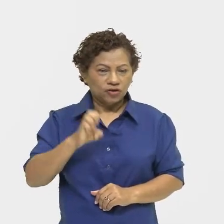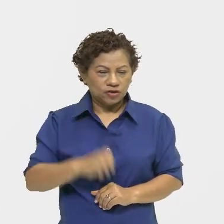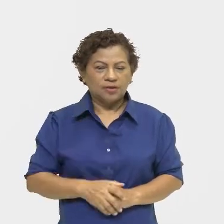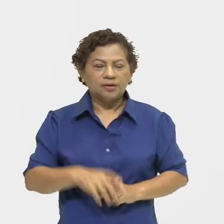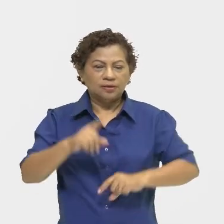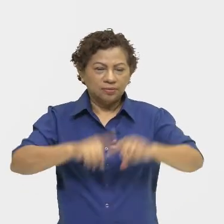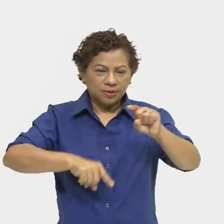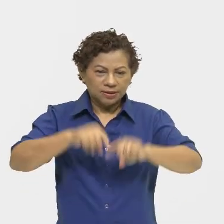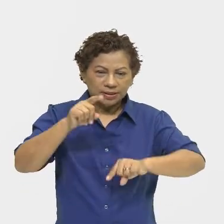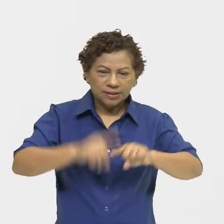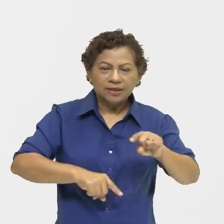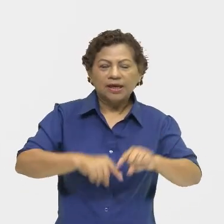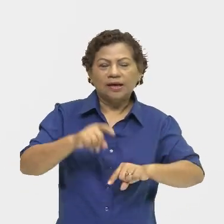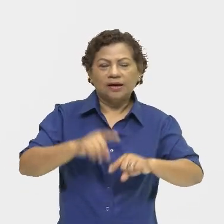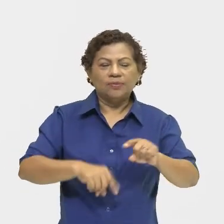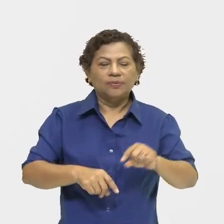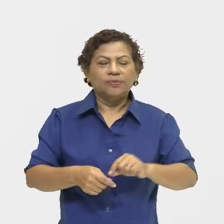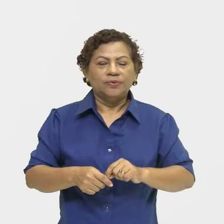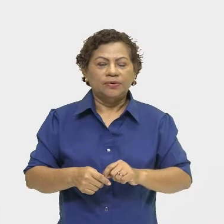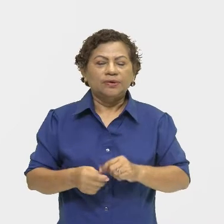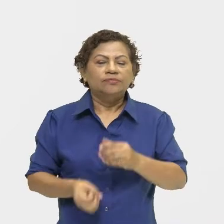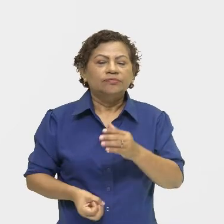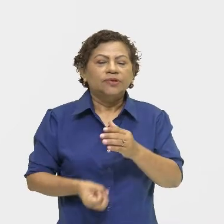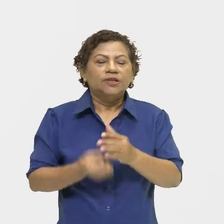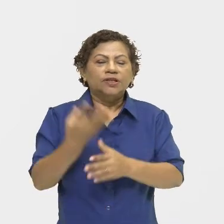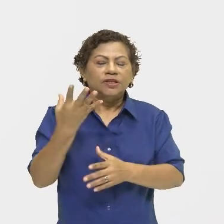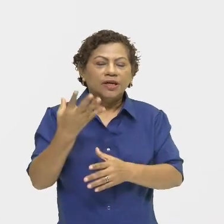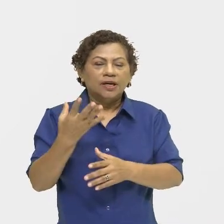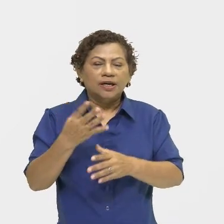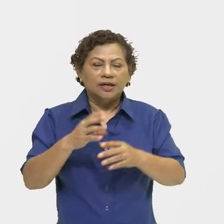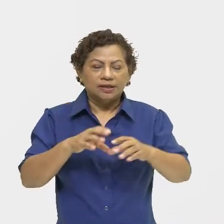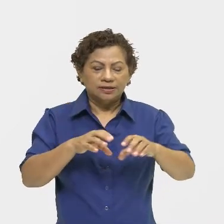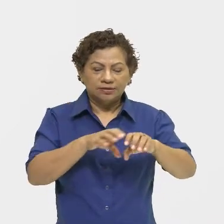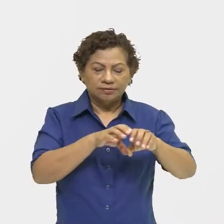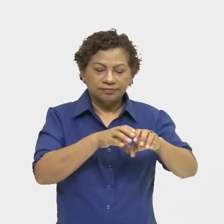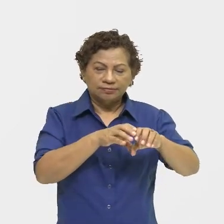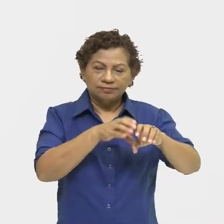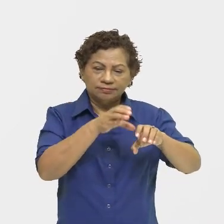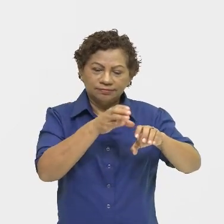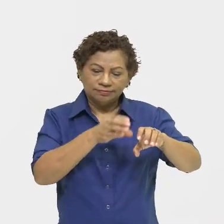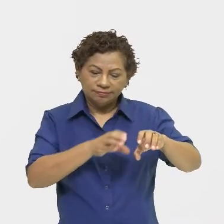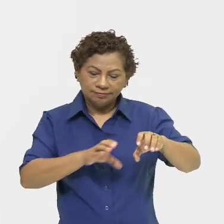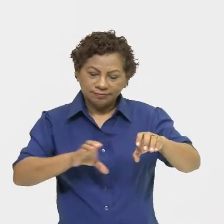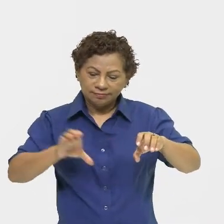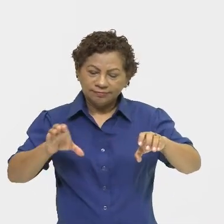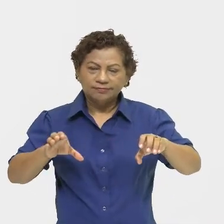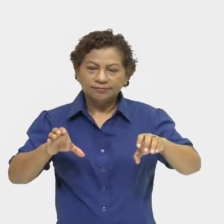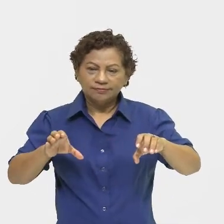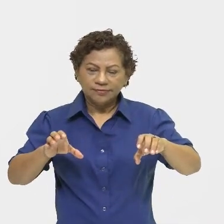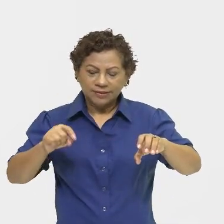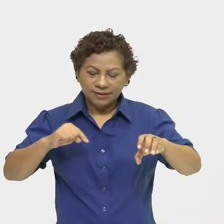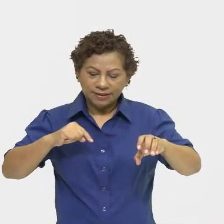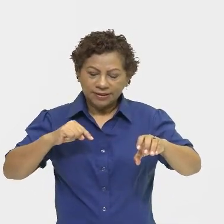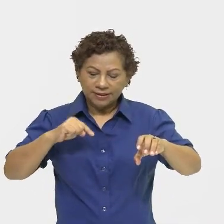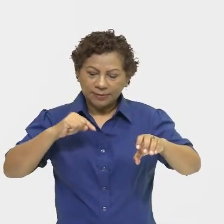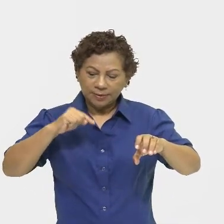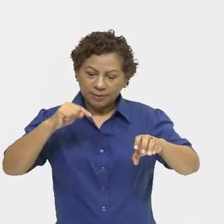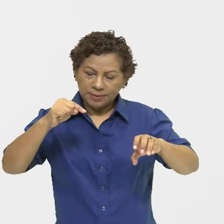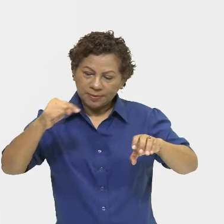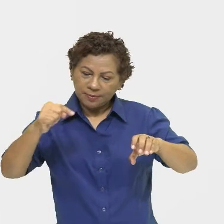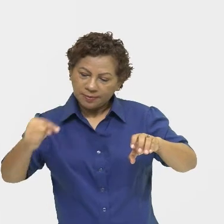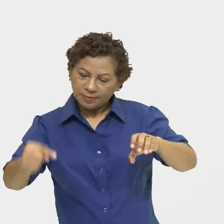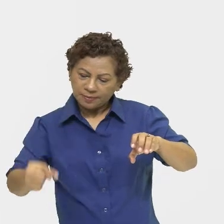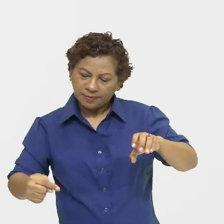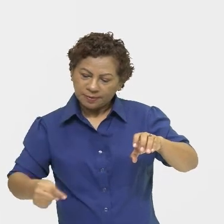de percussão formado por uma cabaça redonda, coberta por uma rede de bolinhas